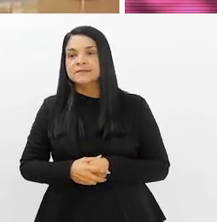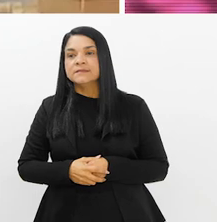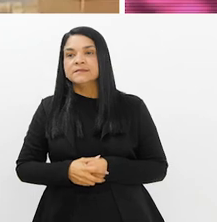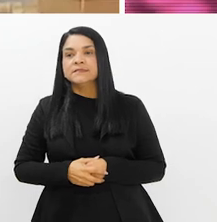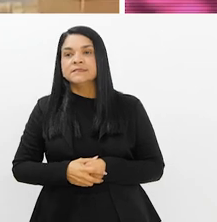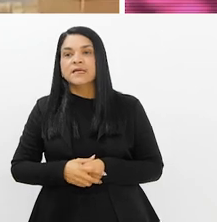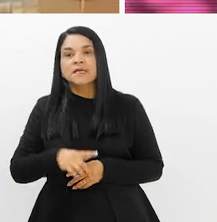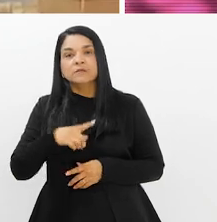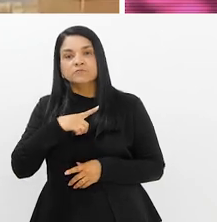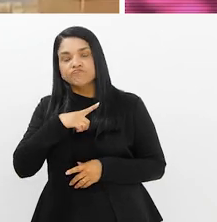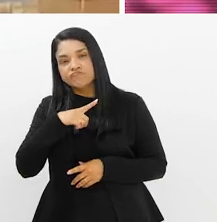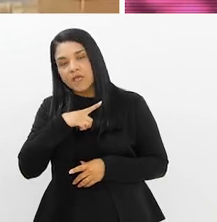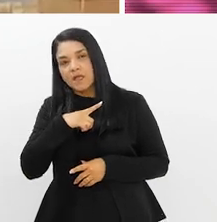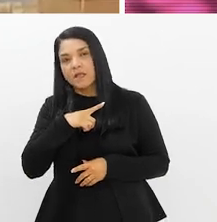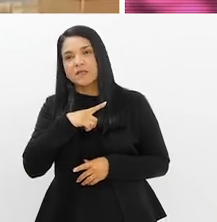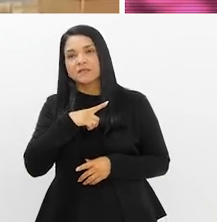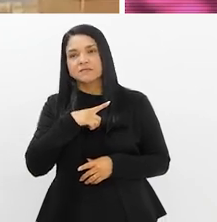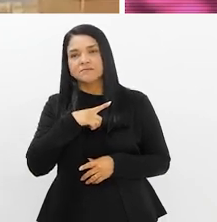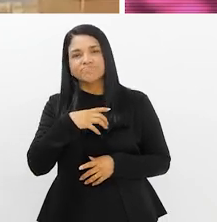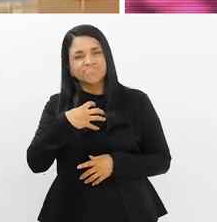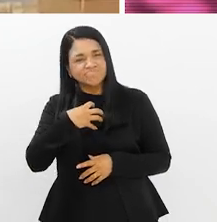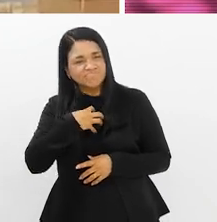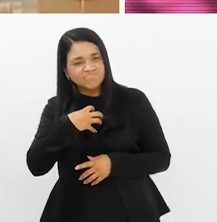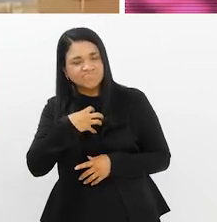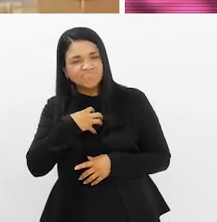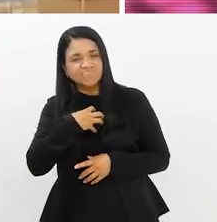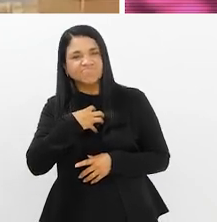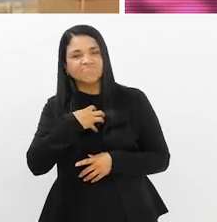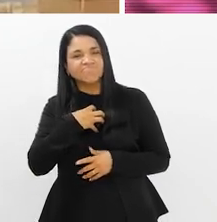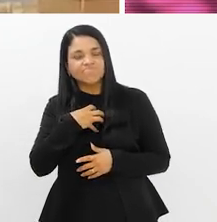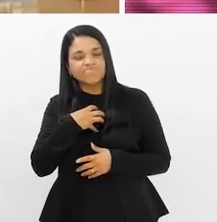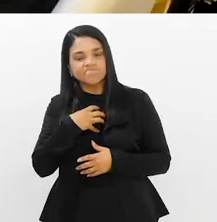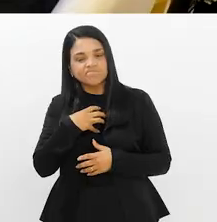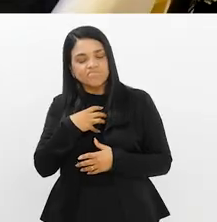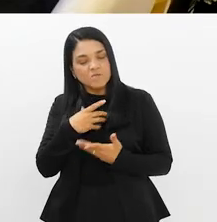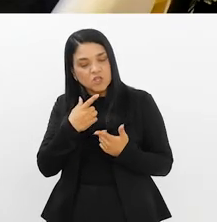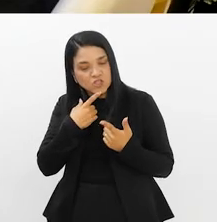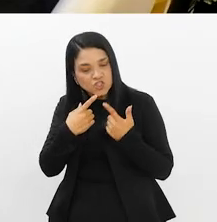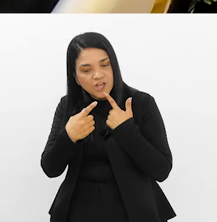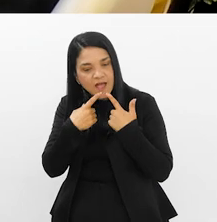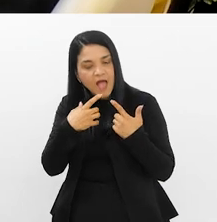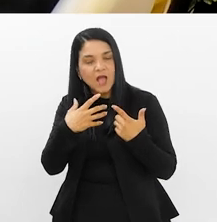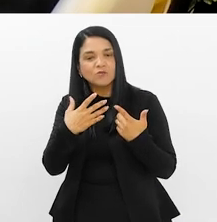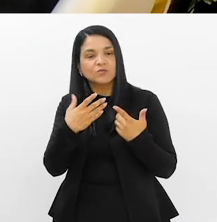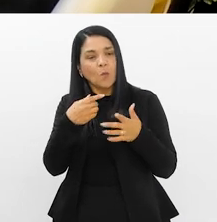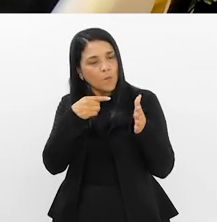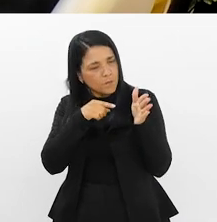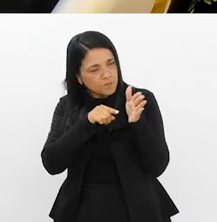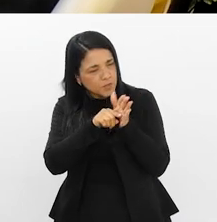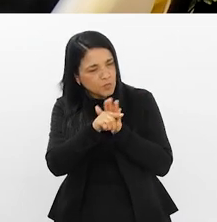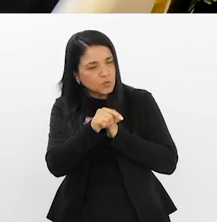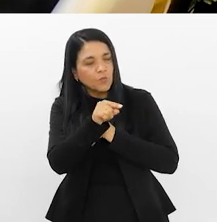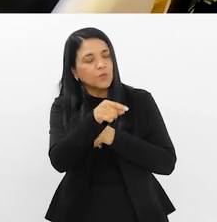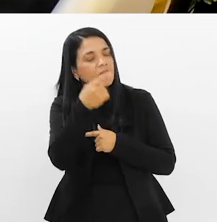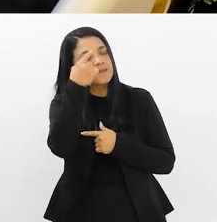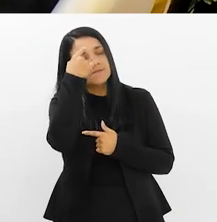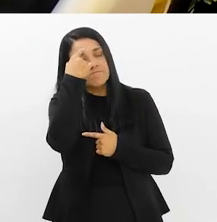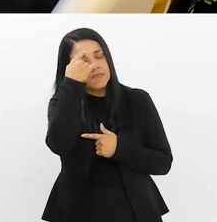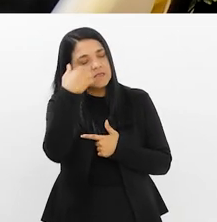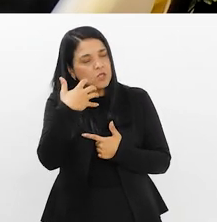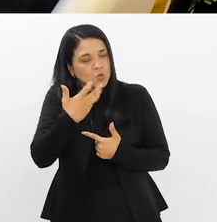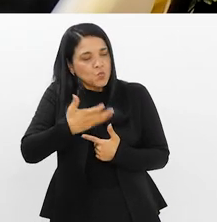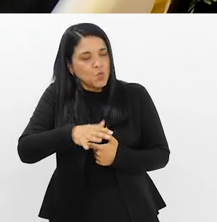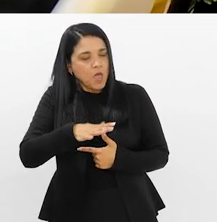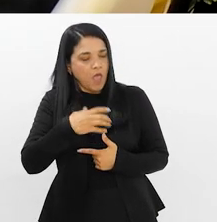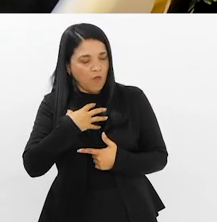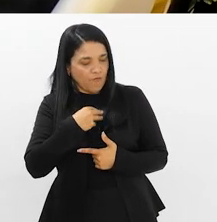ali, né? Mas quando tem, que eu sinto alguma porta, assim, aberta para o diálogo, eu faço questionamentos, por que que a pessoa